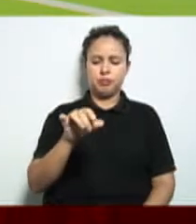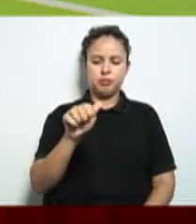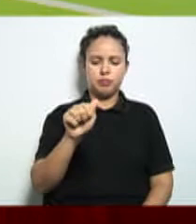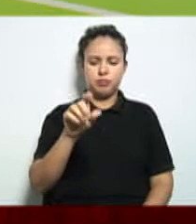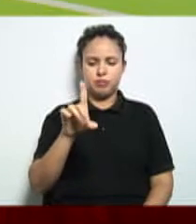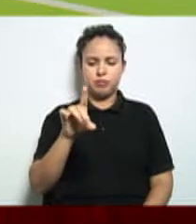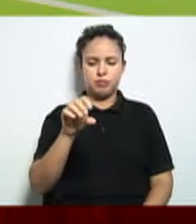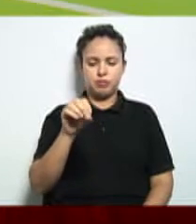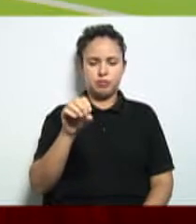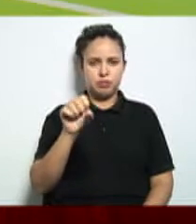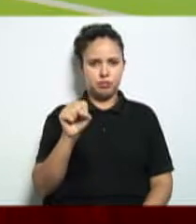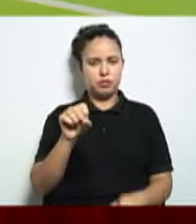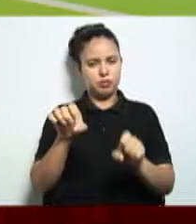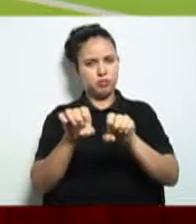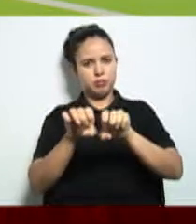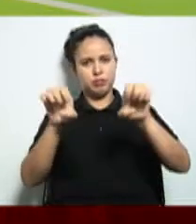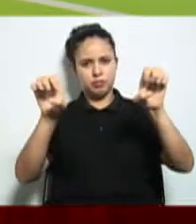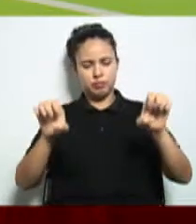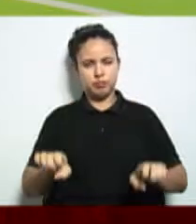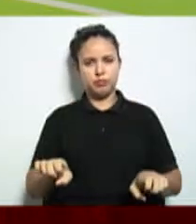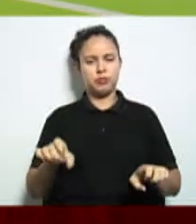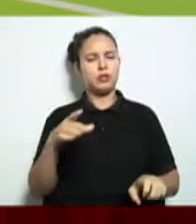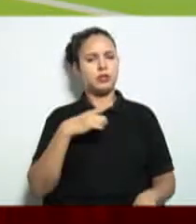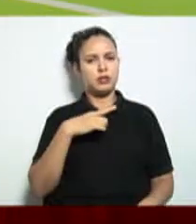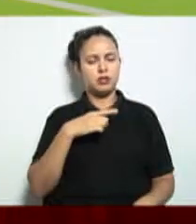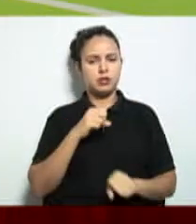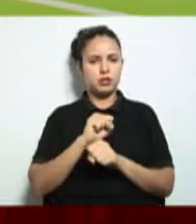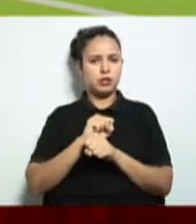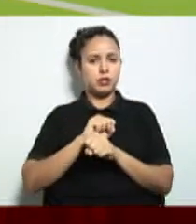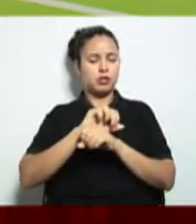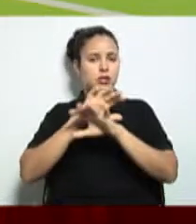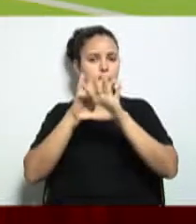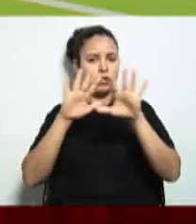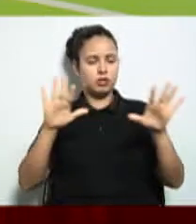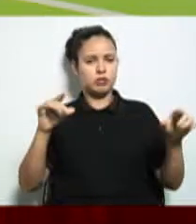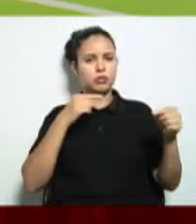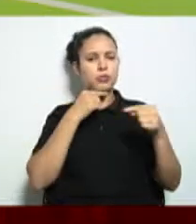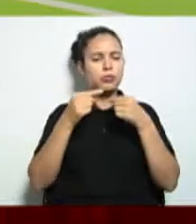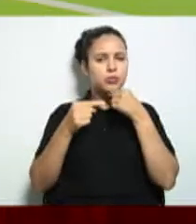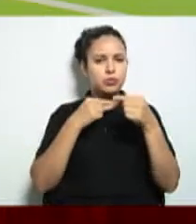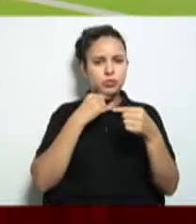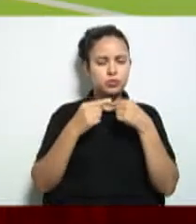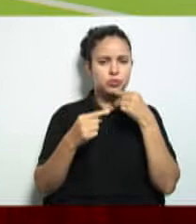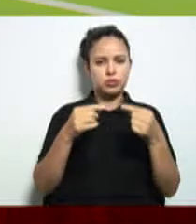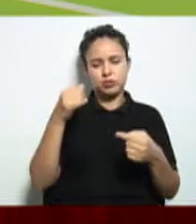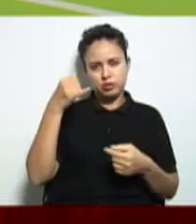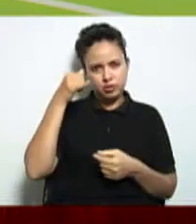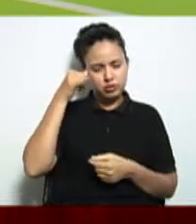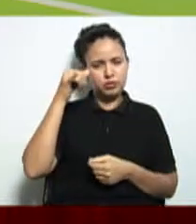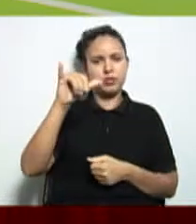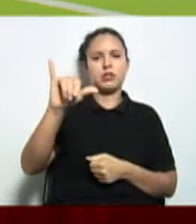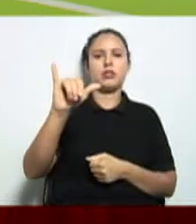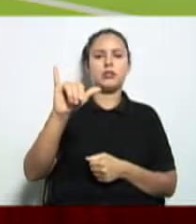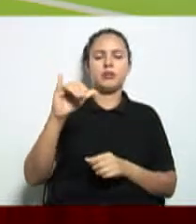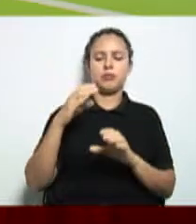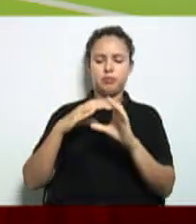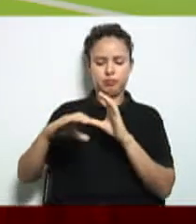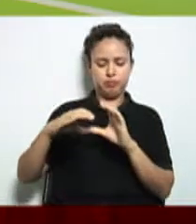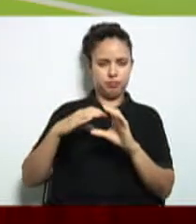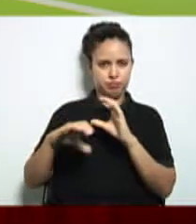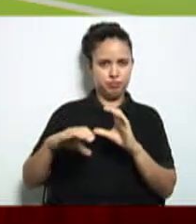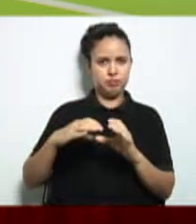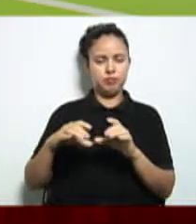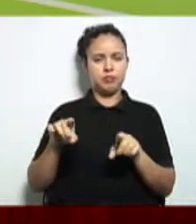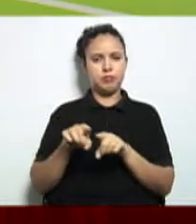a uma estrutura. E essa estrutura exige uma clareza, para que não tenha dúvidas na comunicação,